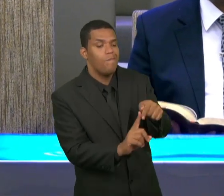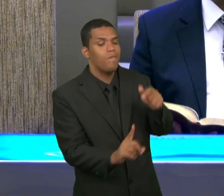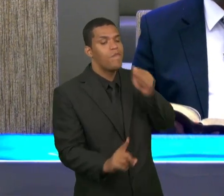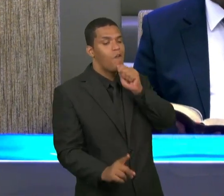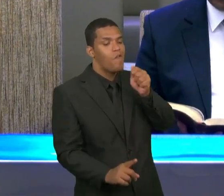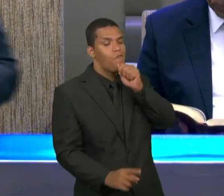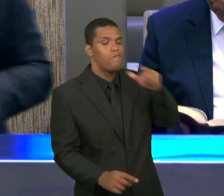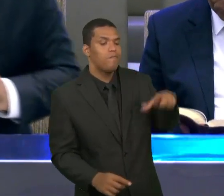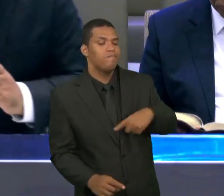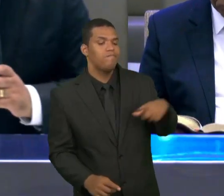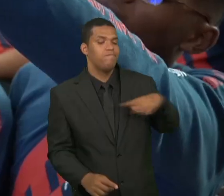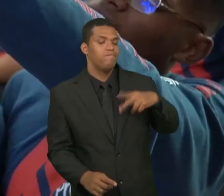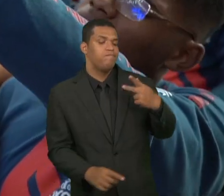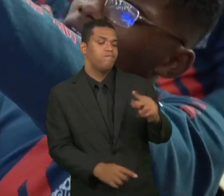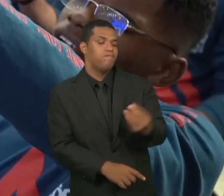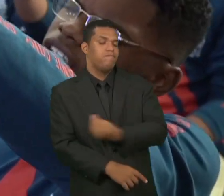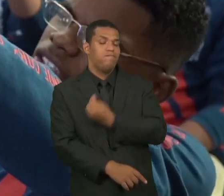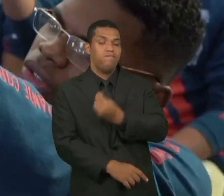vida.